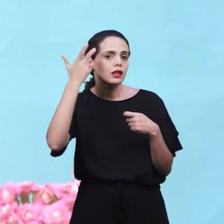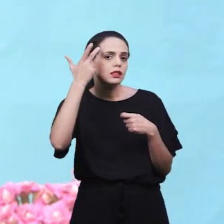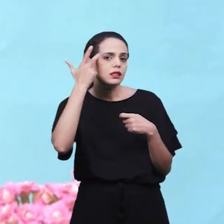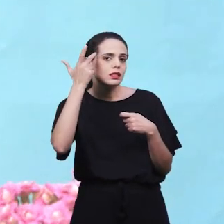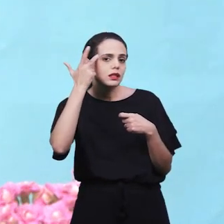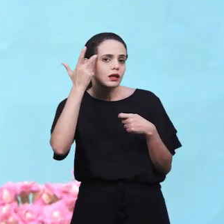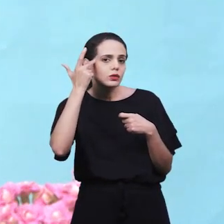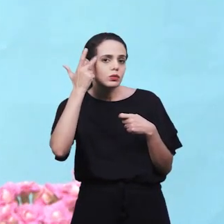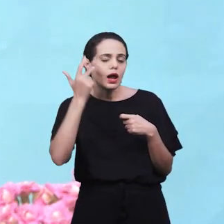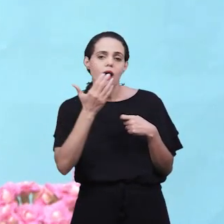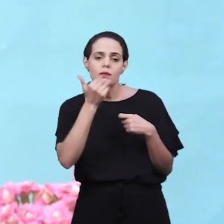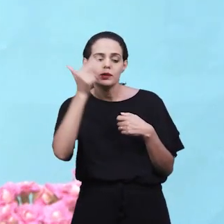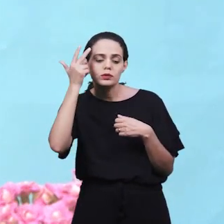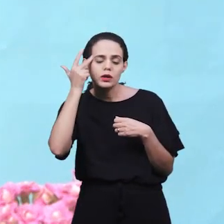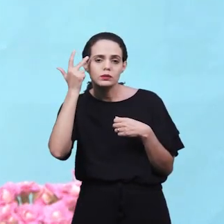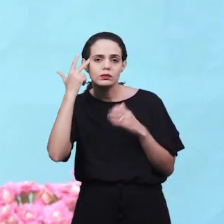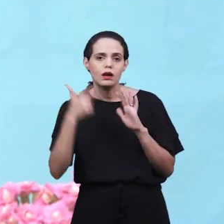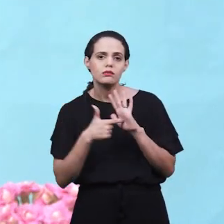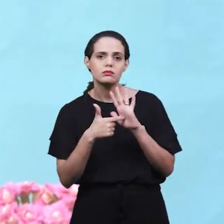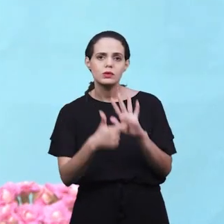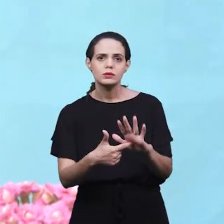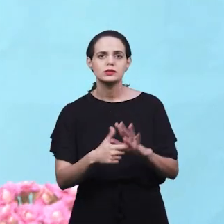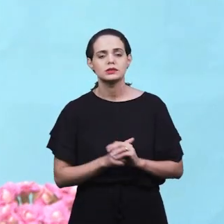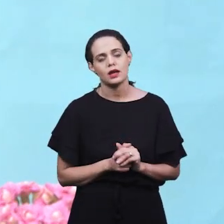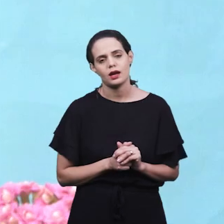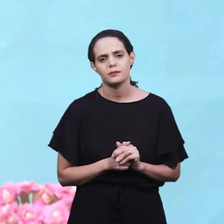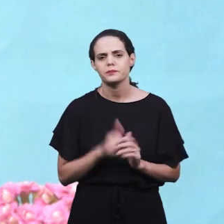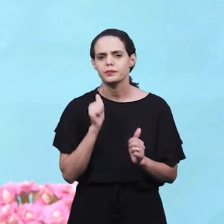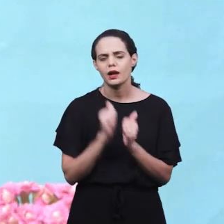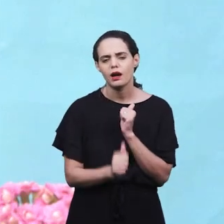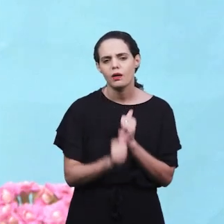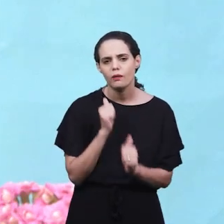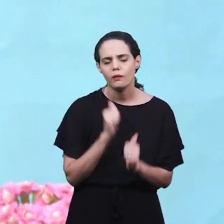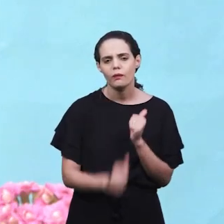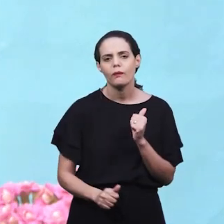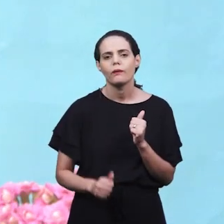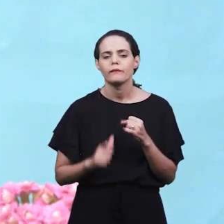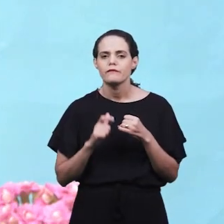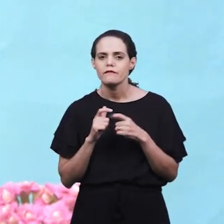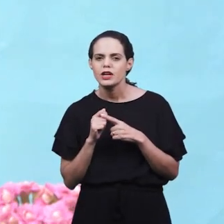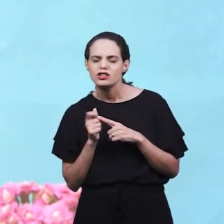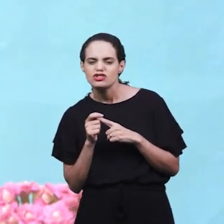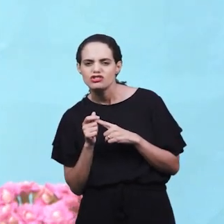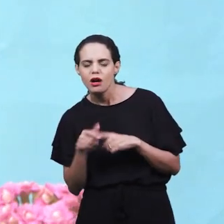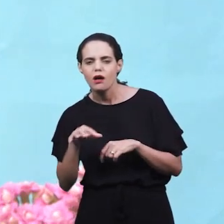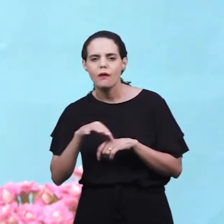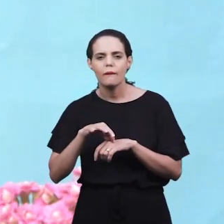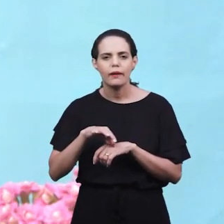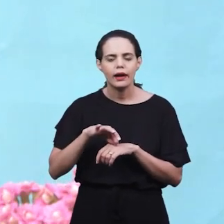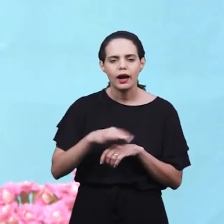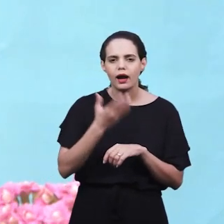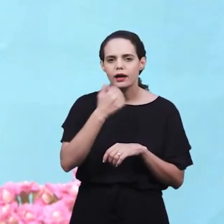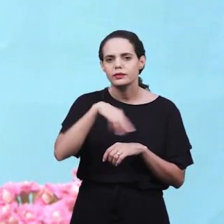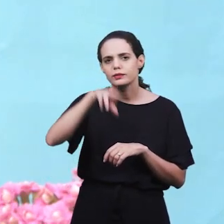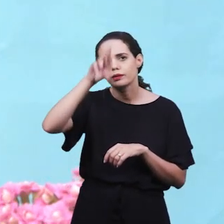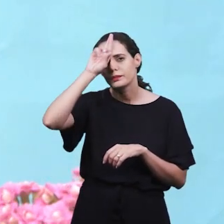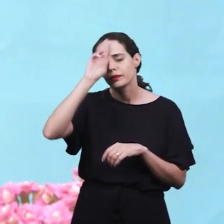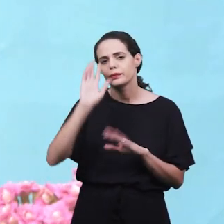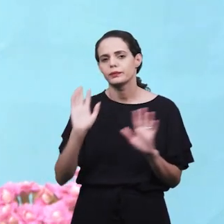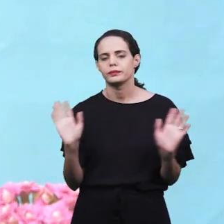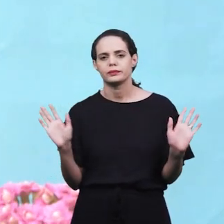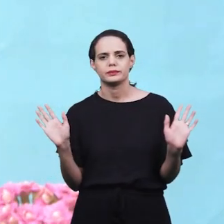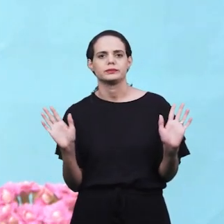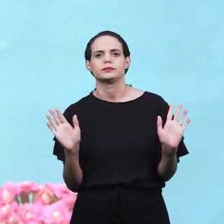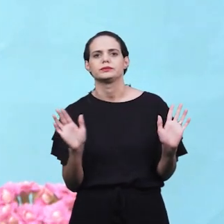minimamente processado, sendo que a família só come o arroz, o feijão, a carne no almoço e nos lanches só come biscoito e